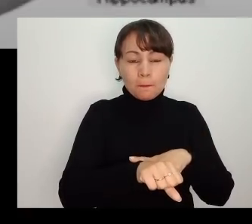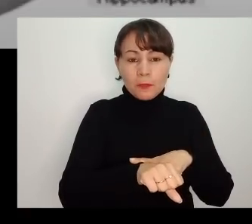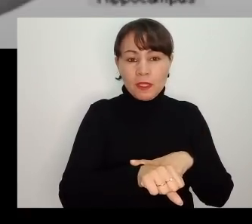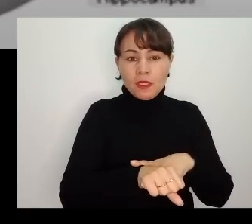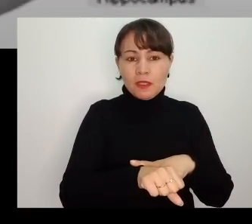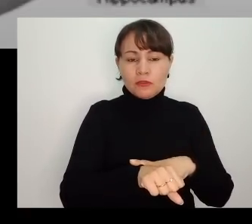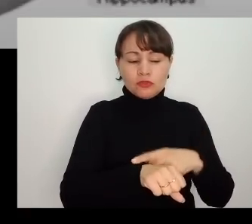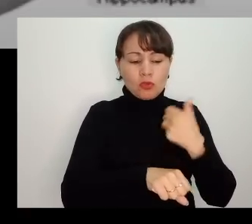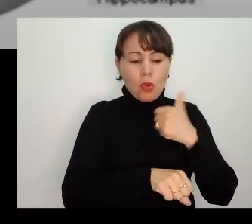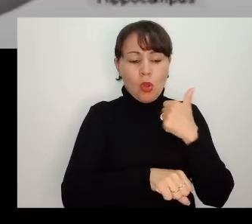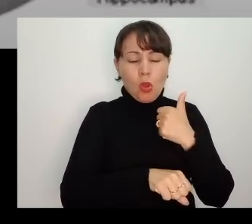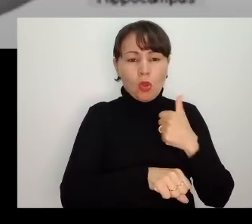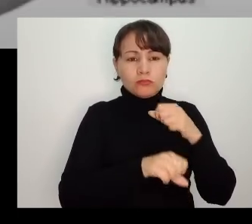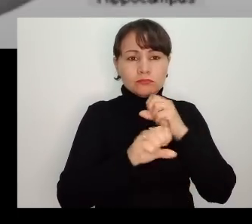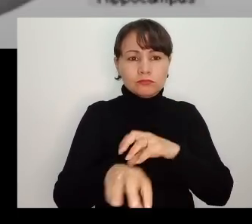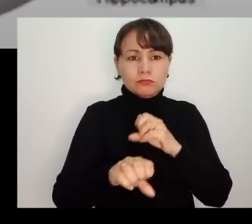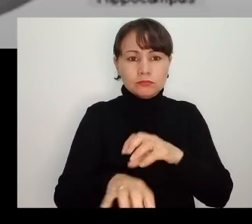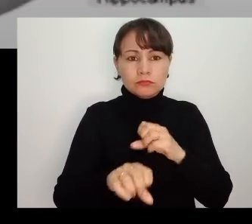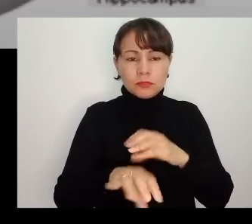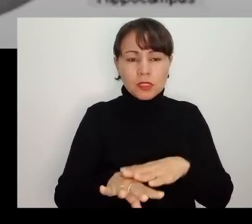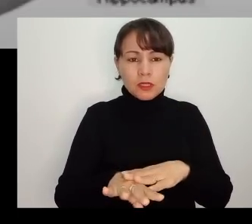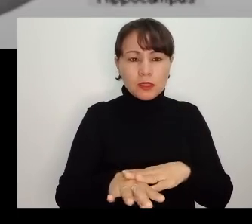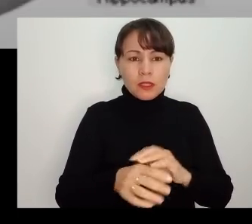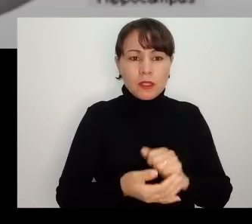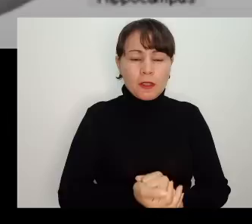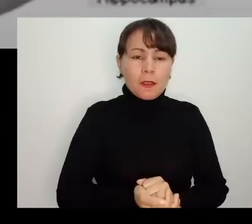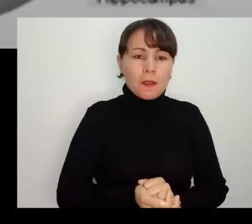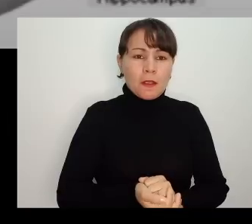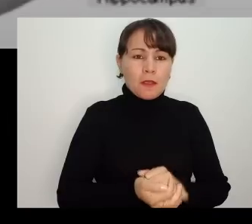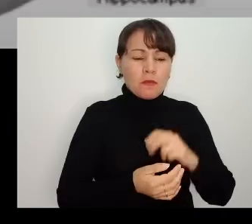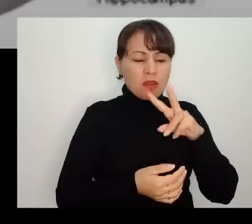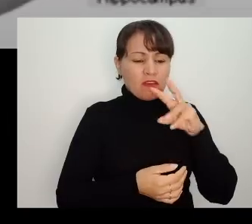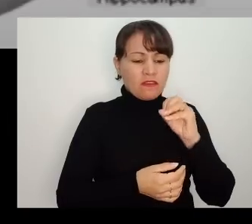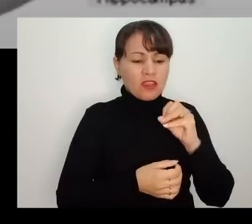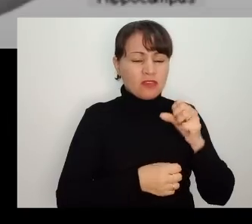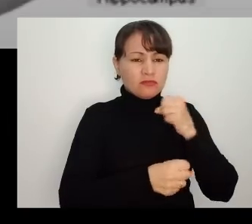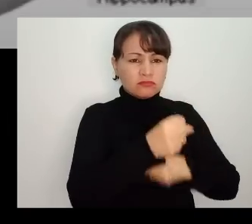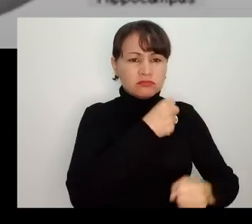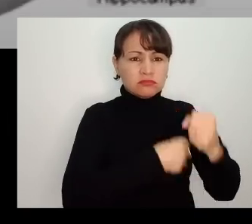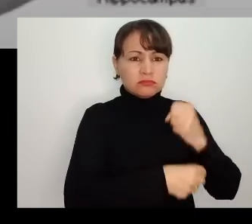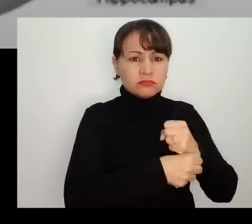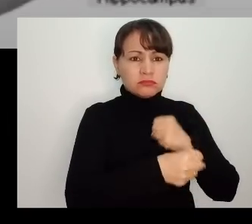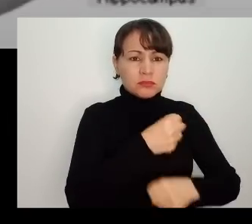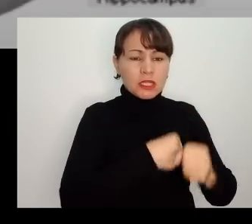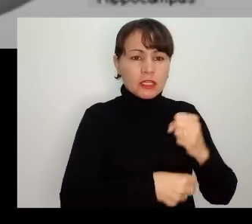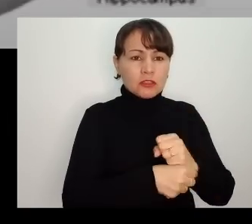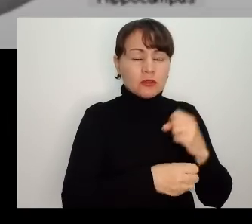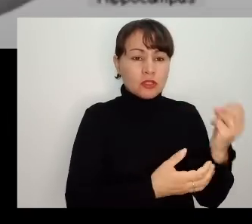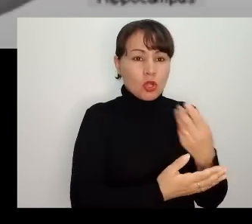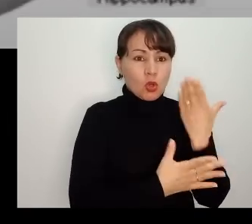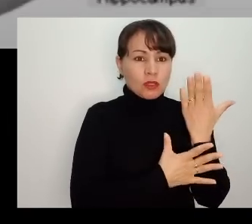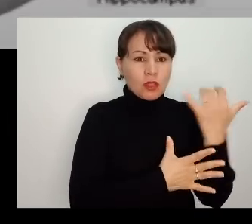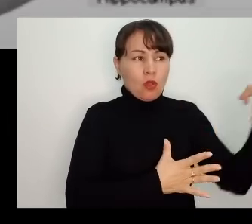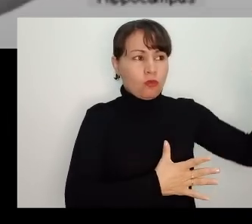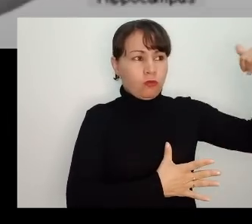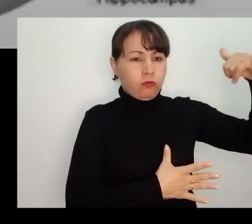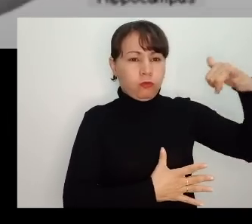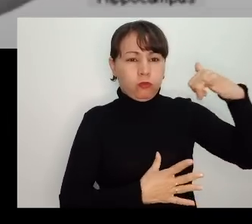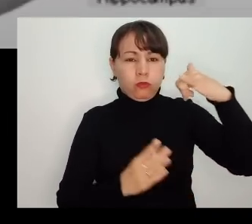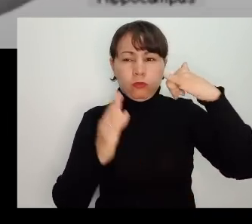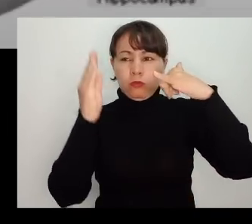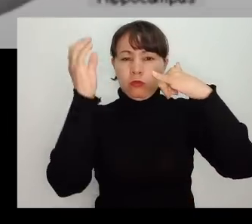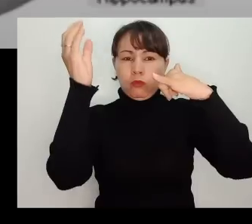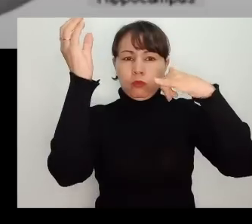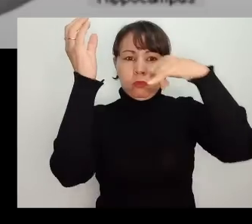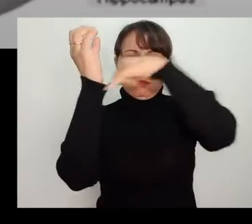momento do dia 11 de setembro, há 20 anos atrás, quando aconteceu a queda das